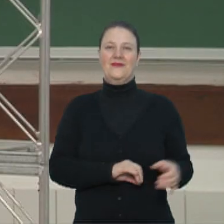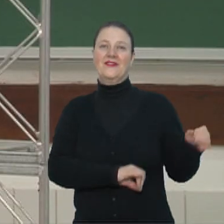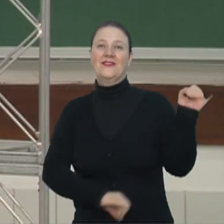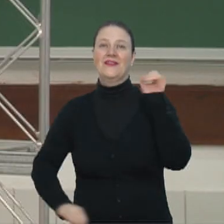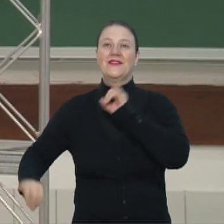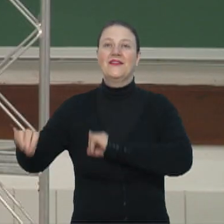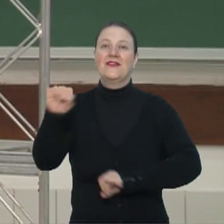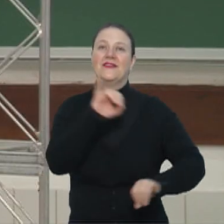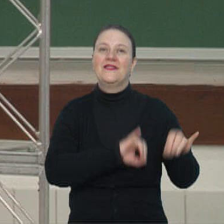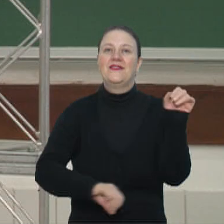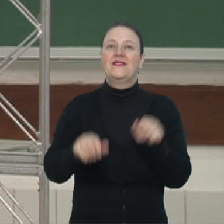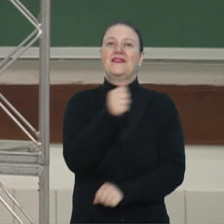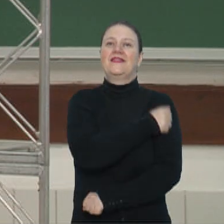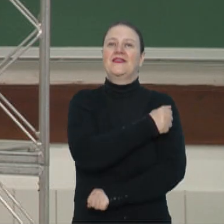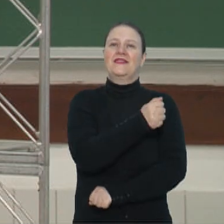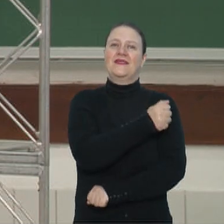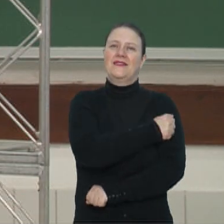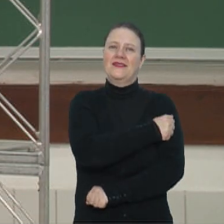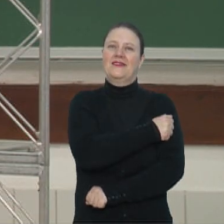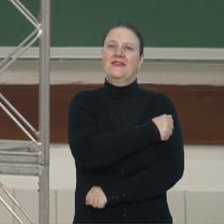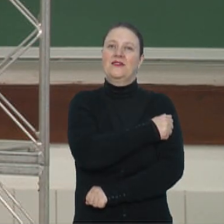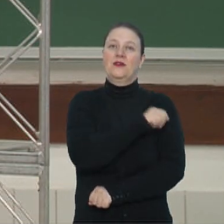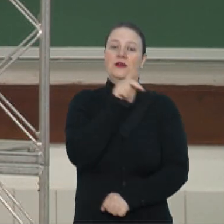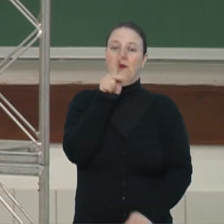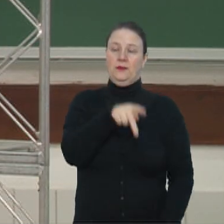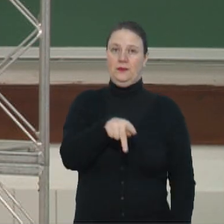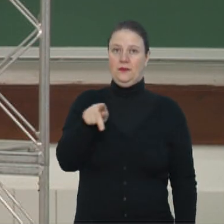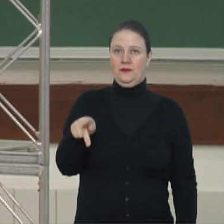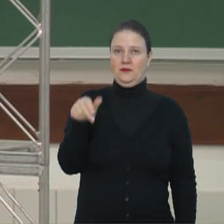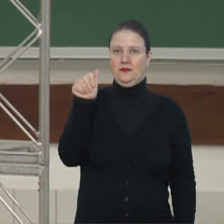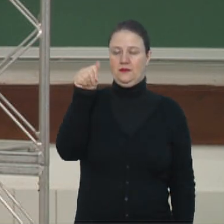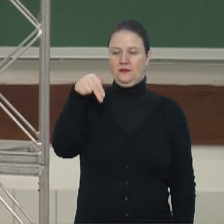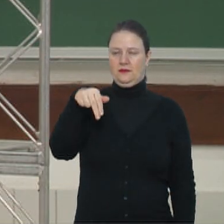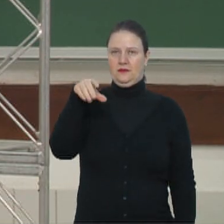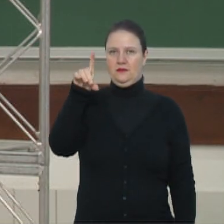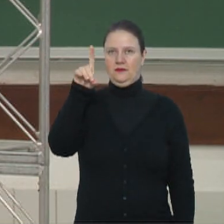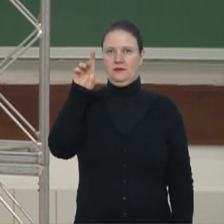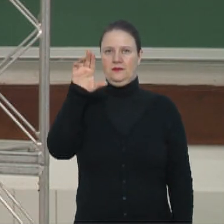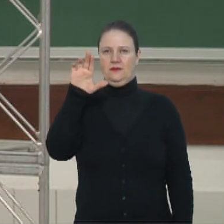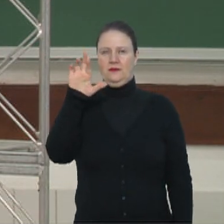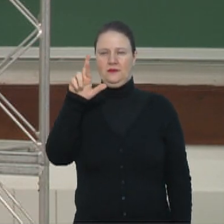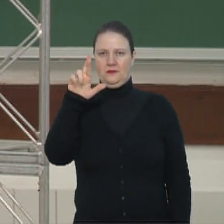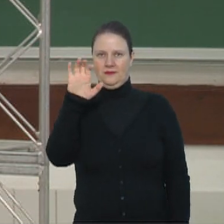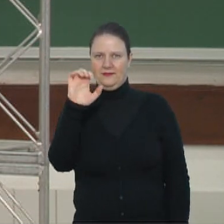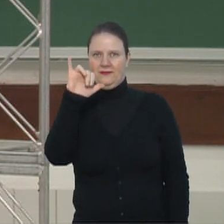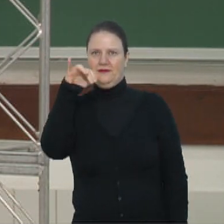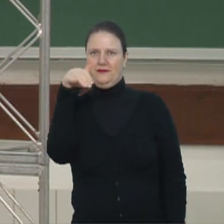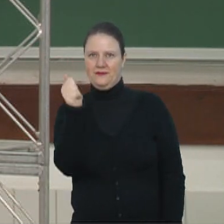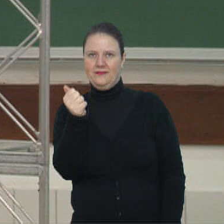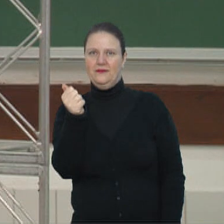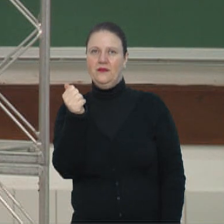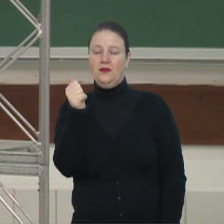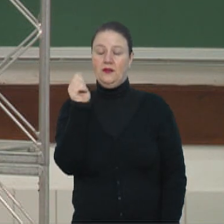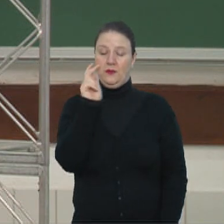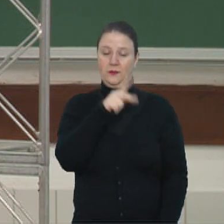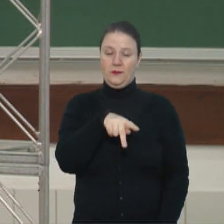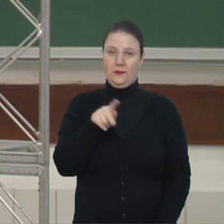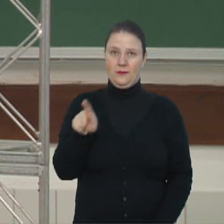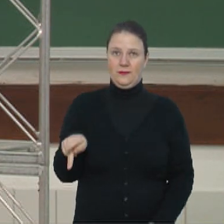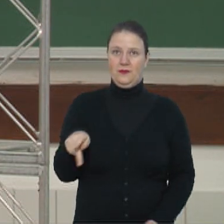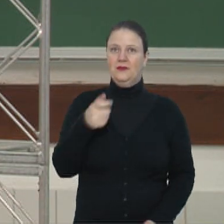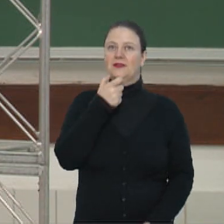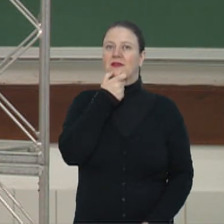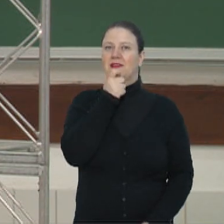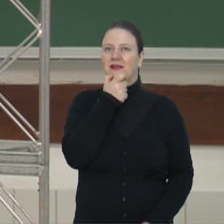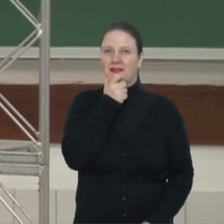Hello, students. How are you? I'm teacher Andrea, and I'm here for one more English class. Today is